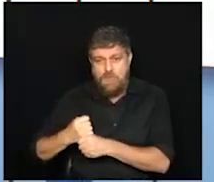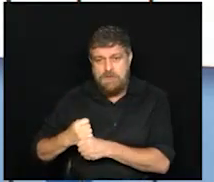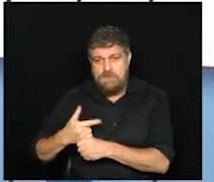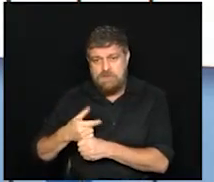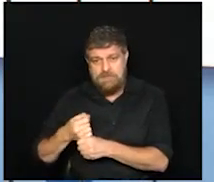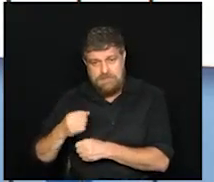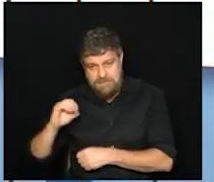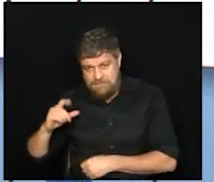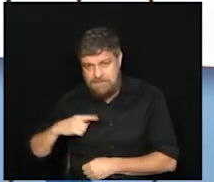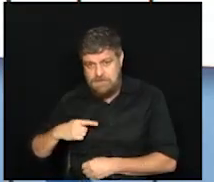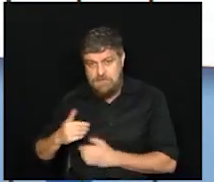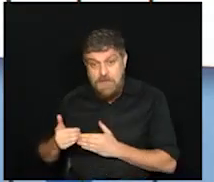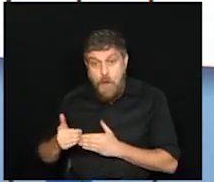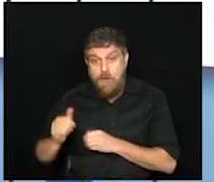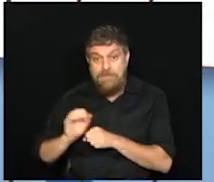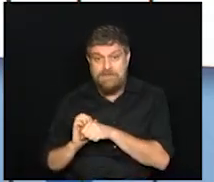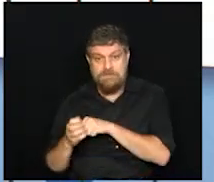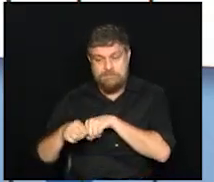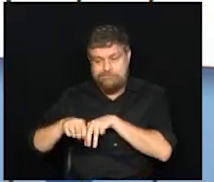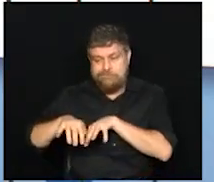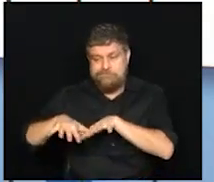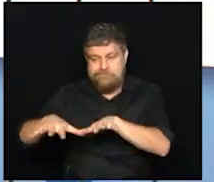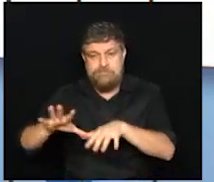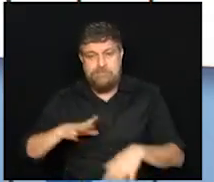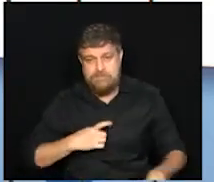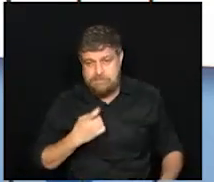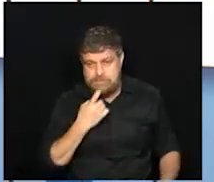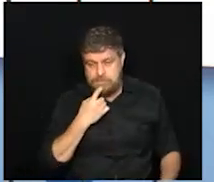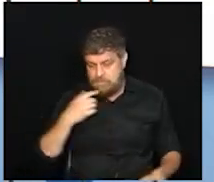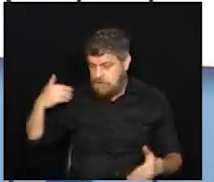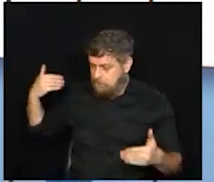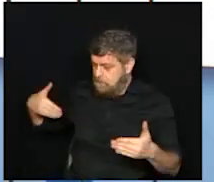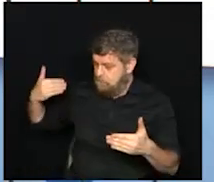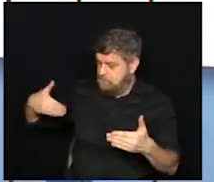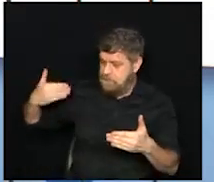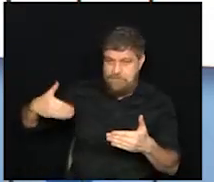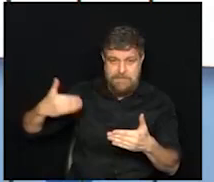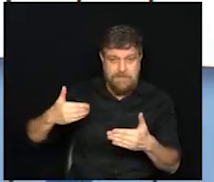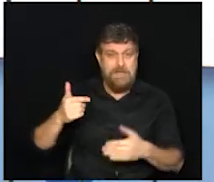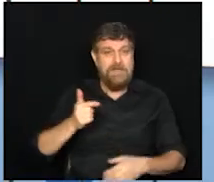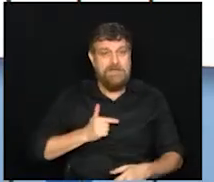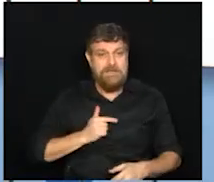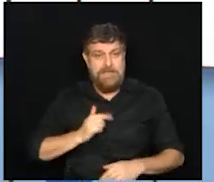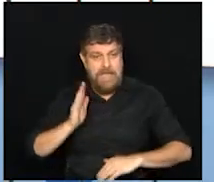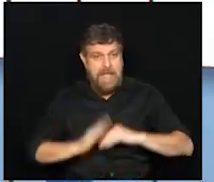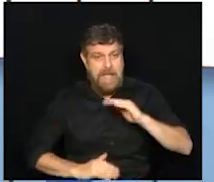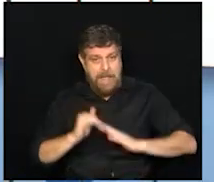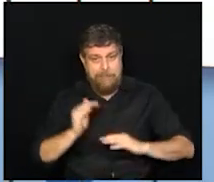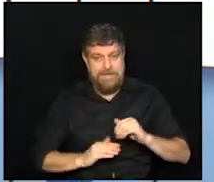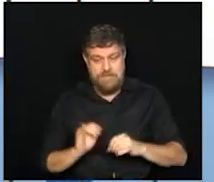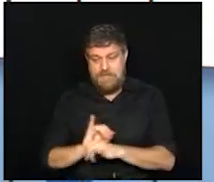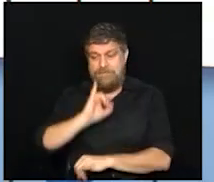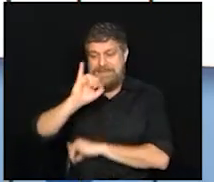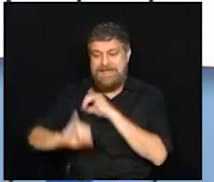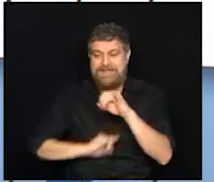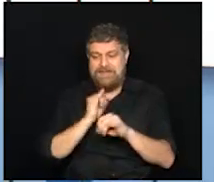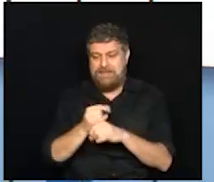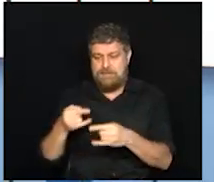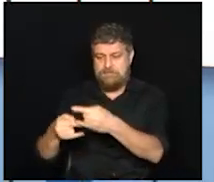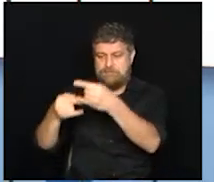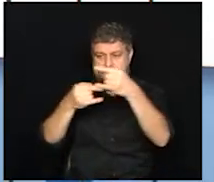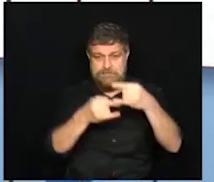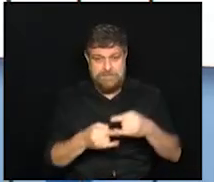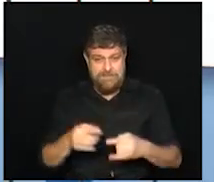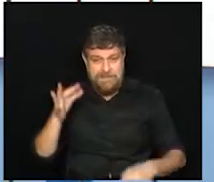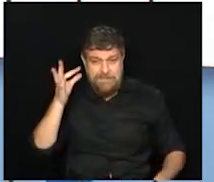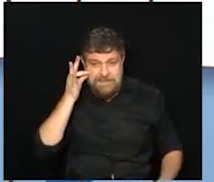caso aqui em Campinas. E de lá para cá, tem mantido as atividades remotas e apenas as